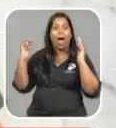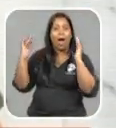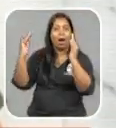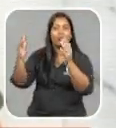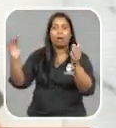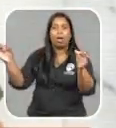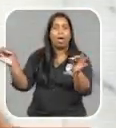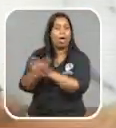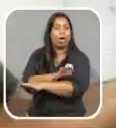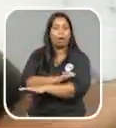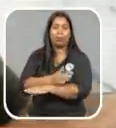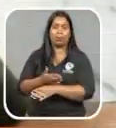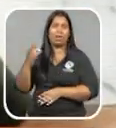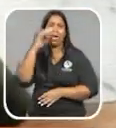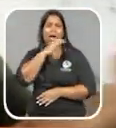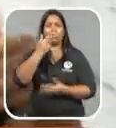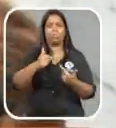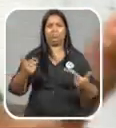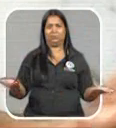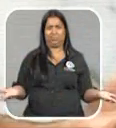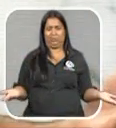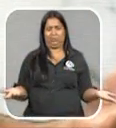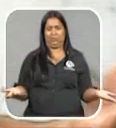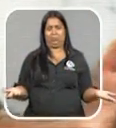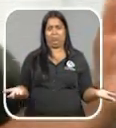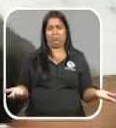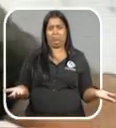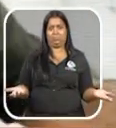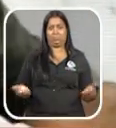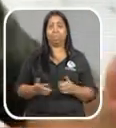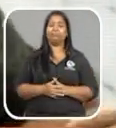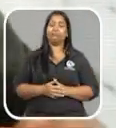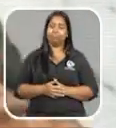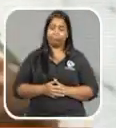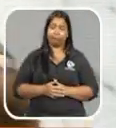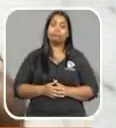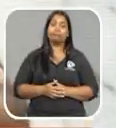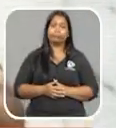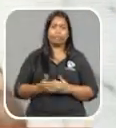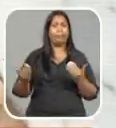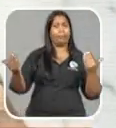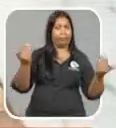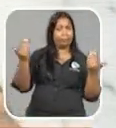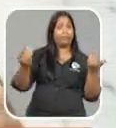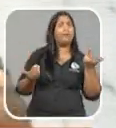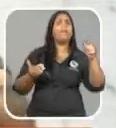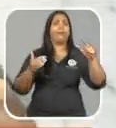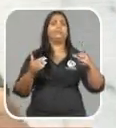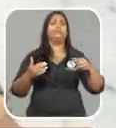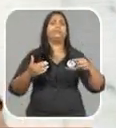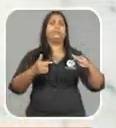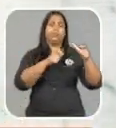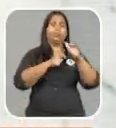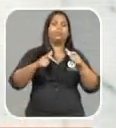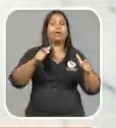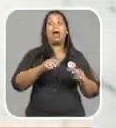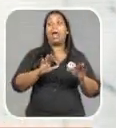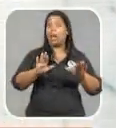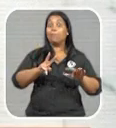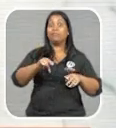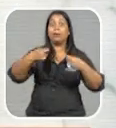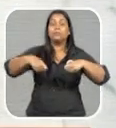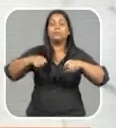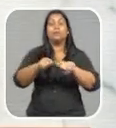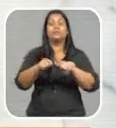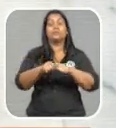Entendi. A Mogi está ótima comparada a outros lugares. Falar, mas vai precisar fazer tudo bem. Tudo uma bem. Hora, uma, mas não